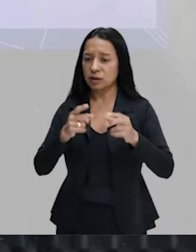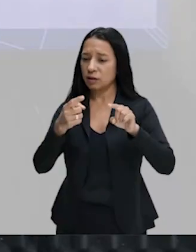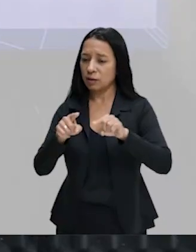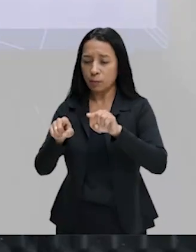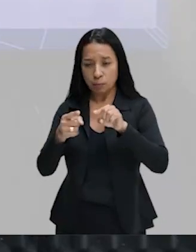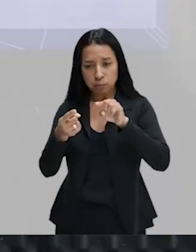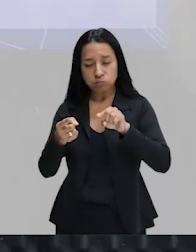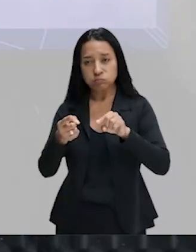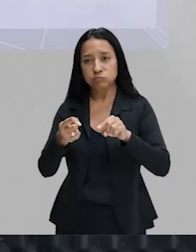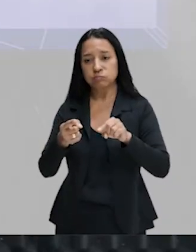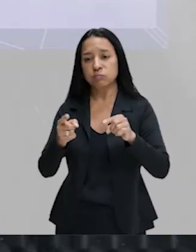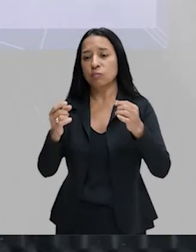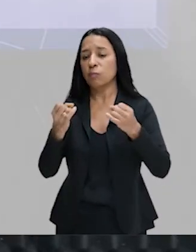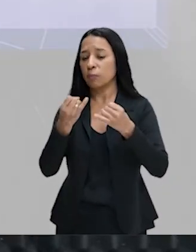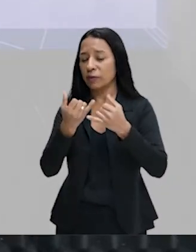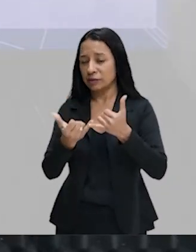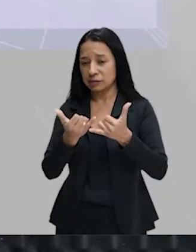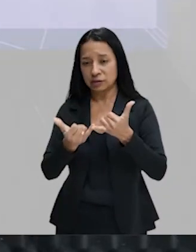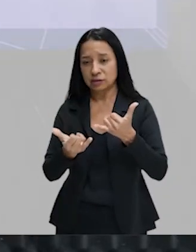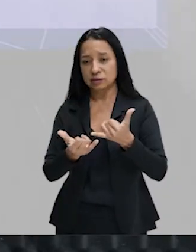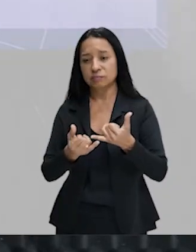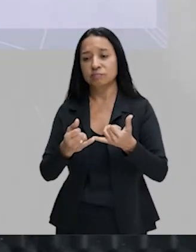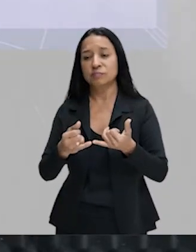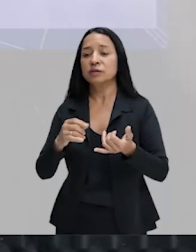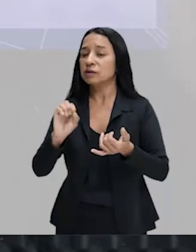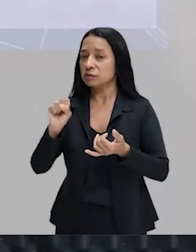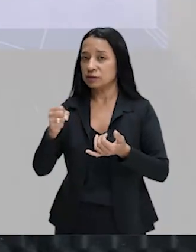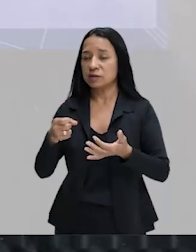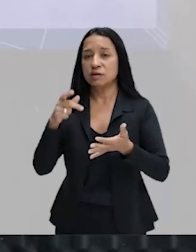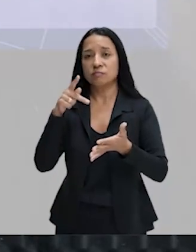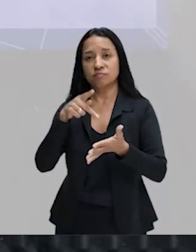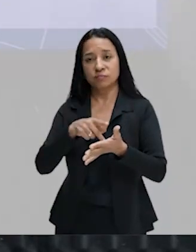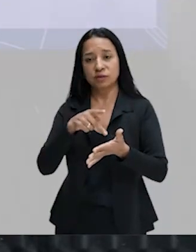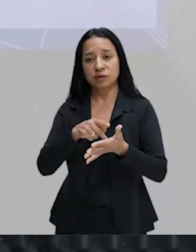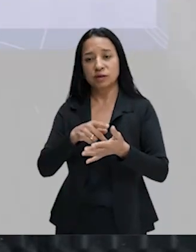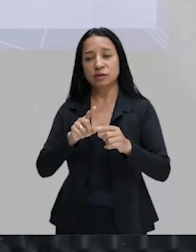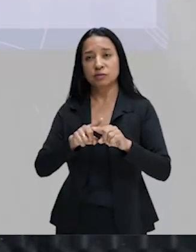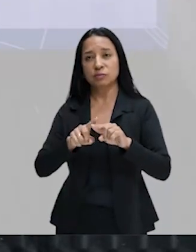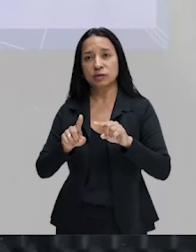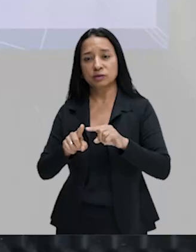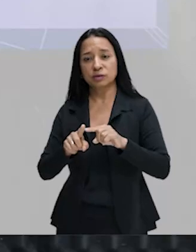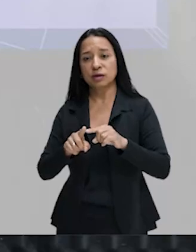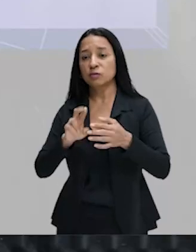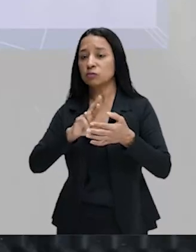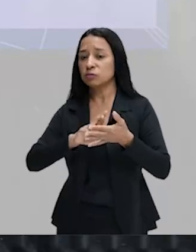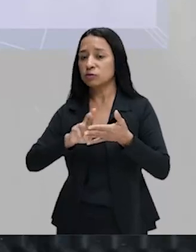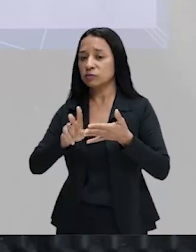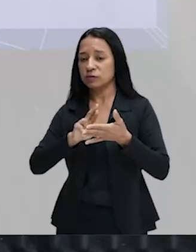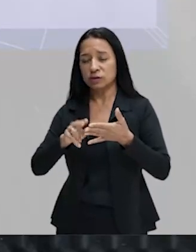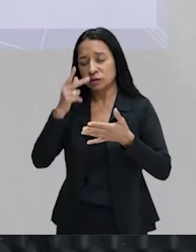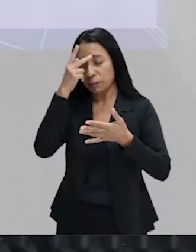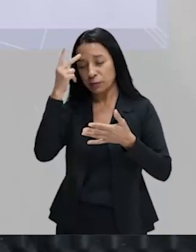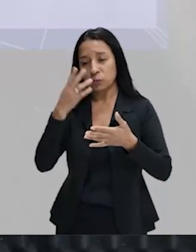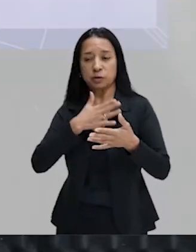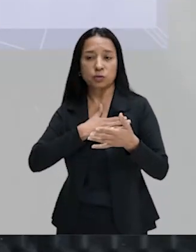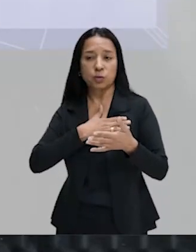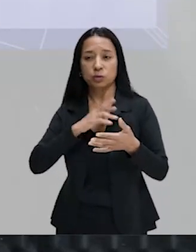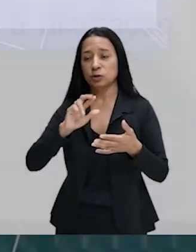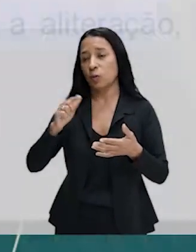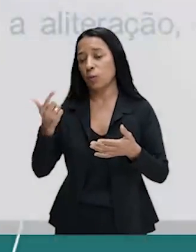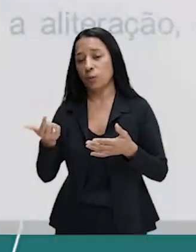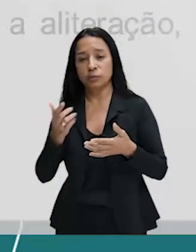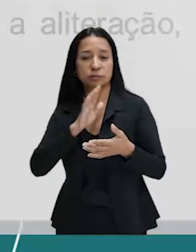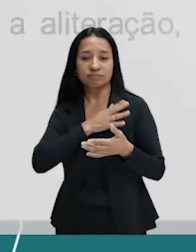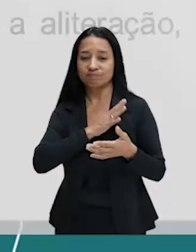pura. Só que ela tem uma apreciação. Umas pessoas gostam, outras pessoas não gostam, aí varia.